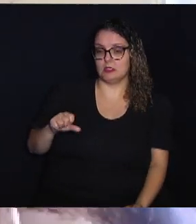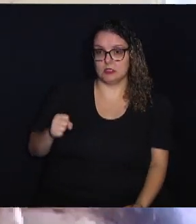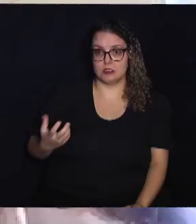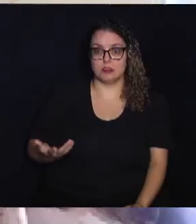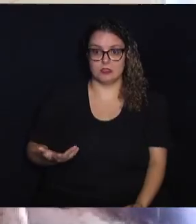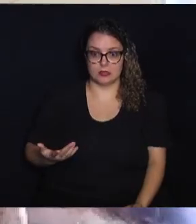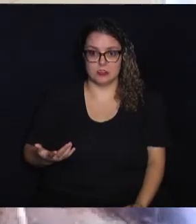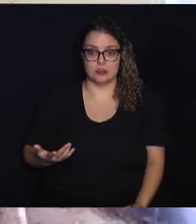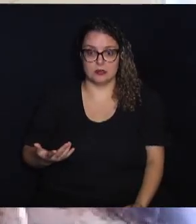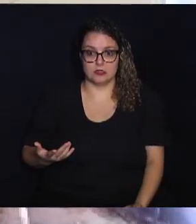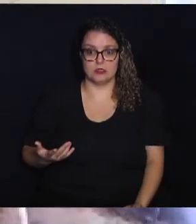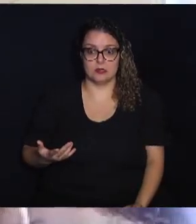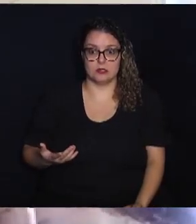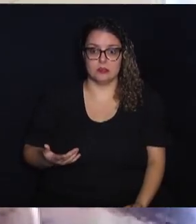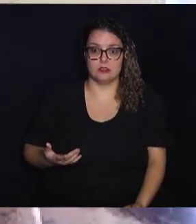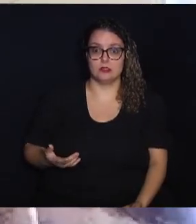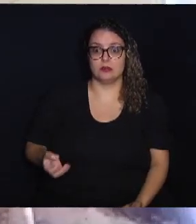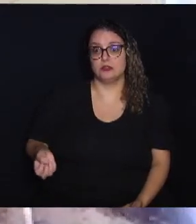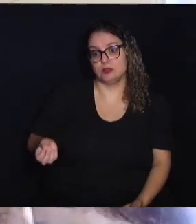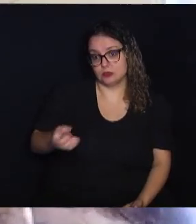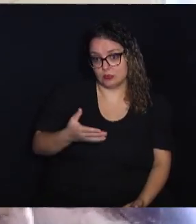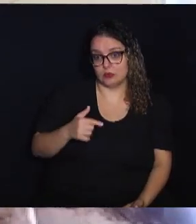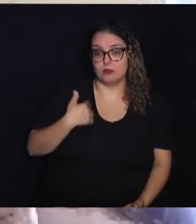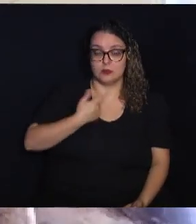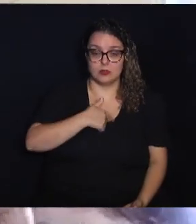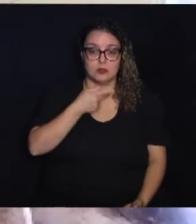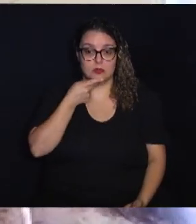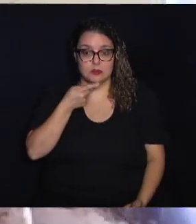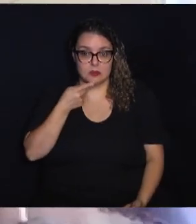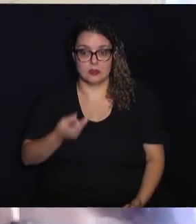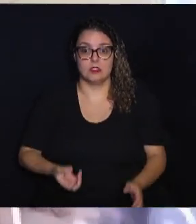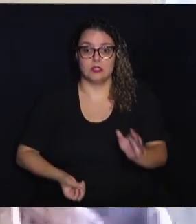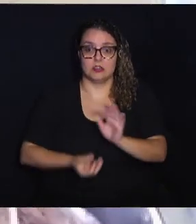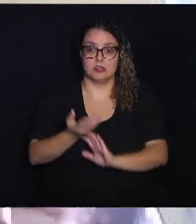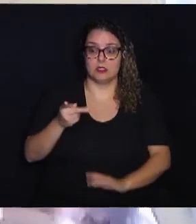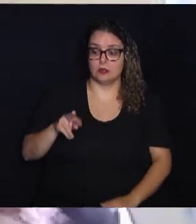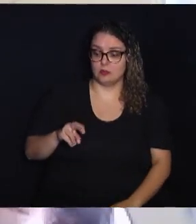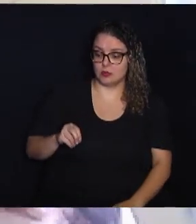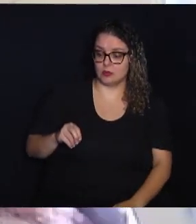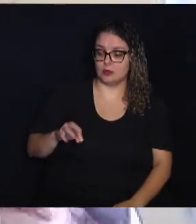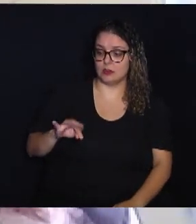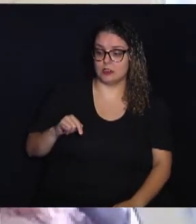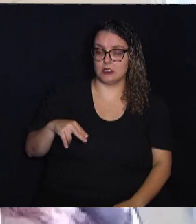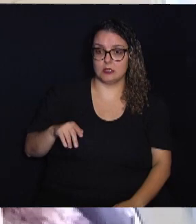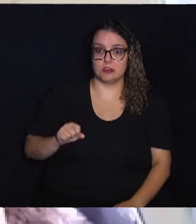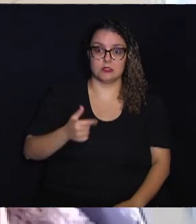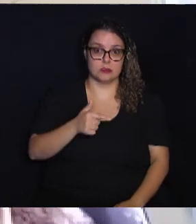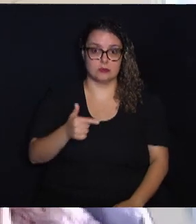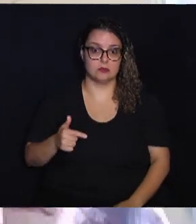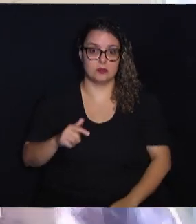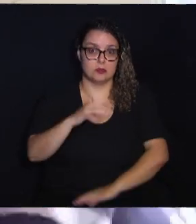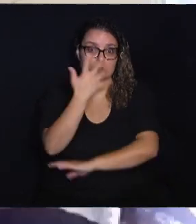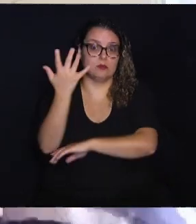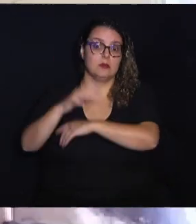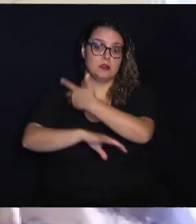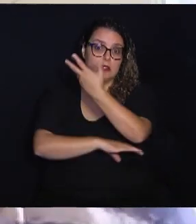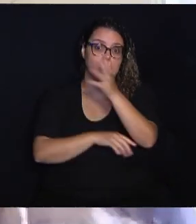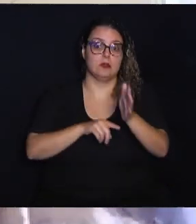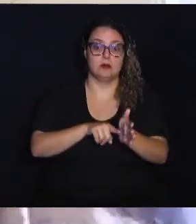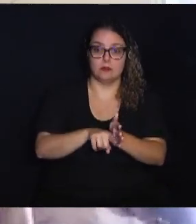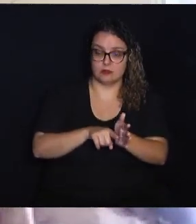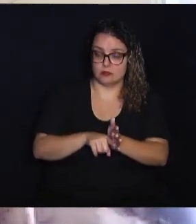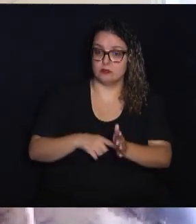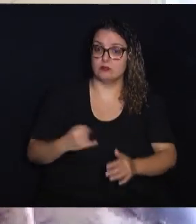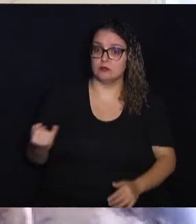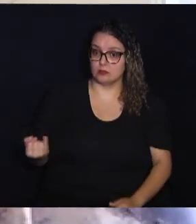assim, de novo que a gente fala, né, que é assim, criar proteínas que não existem na natureza, é um tema